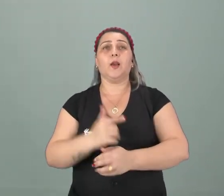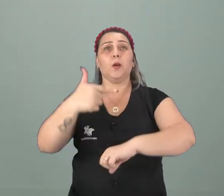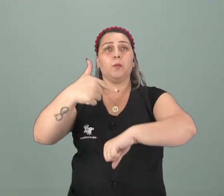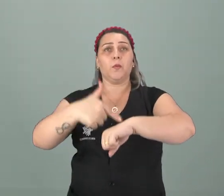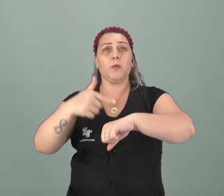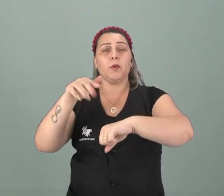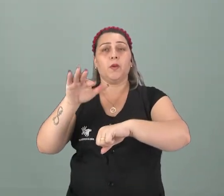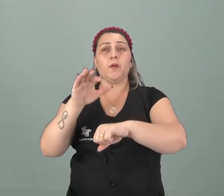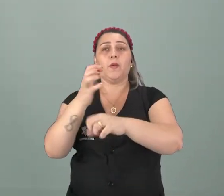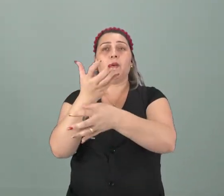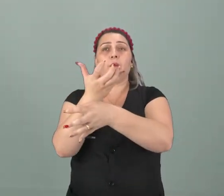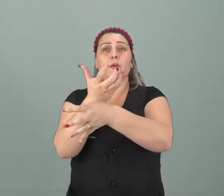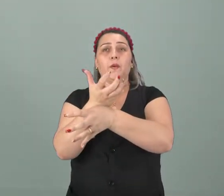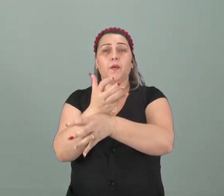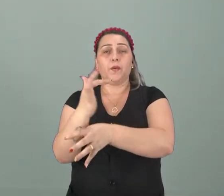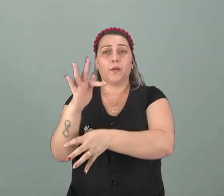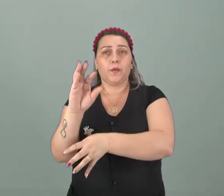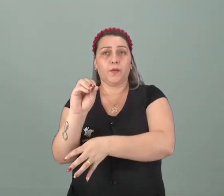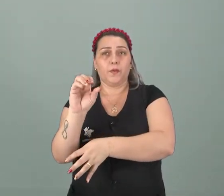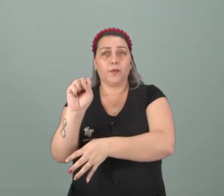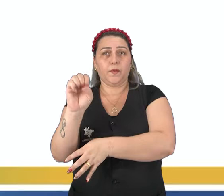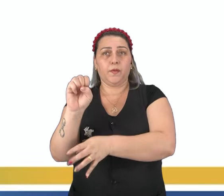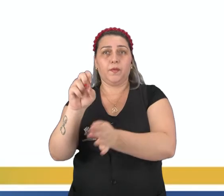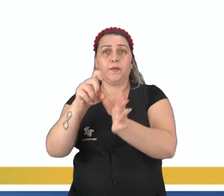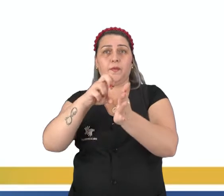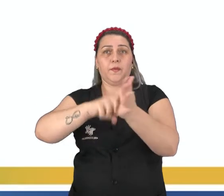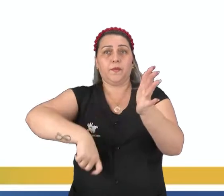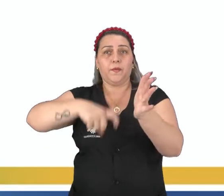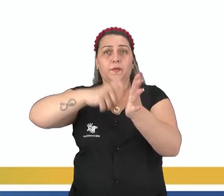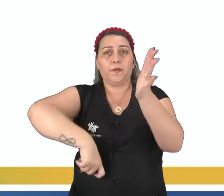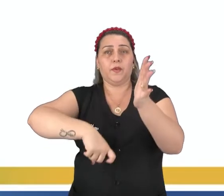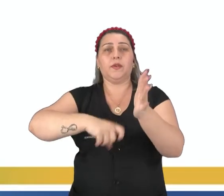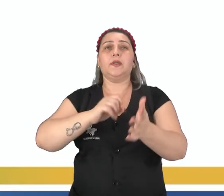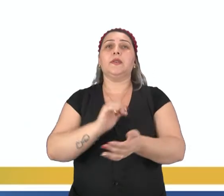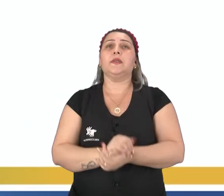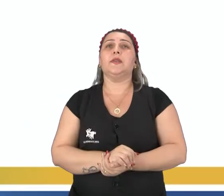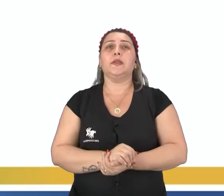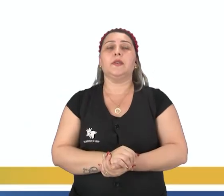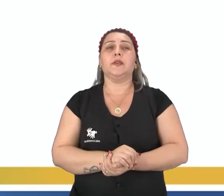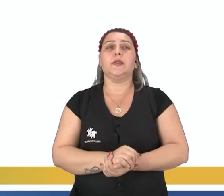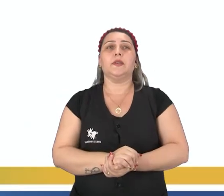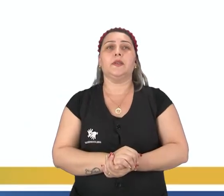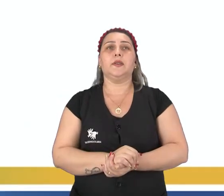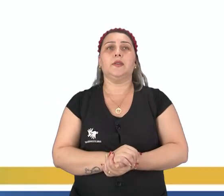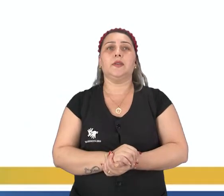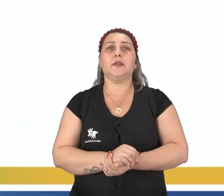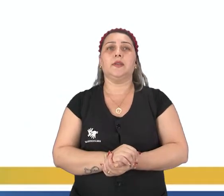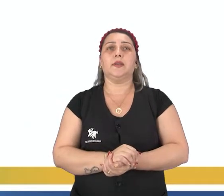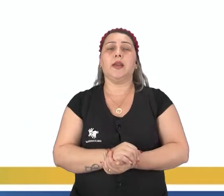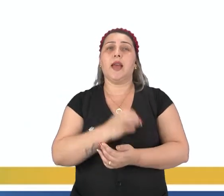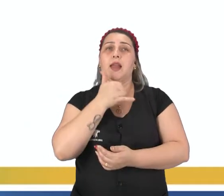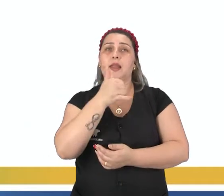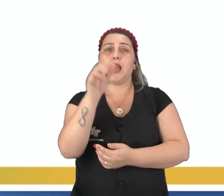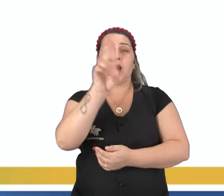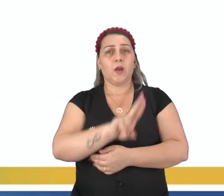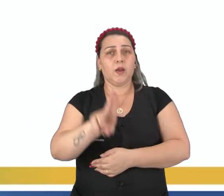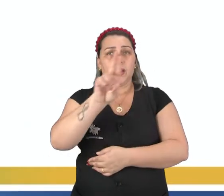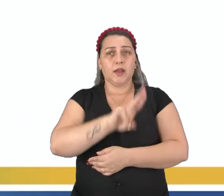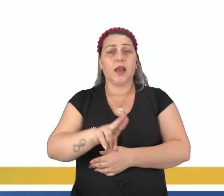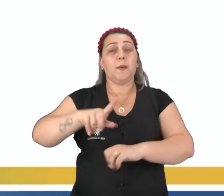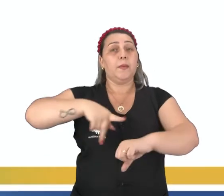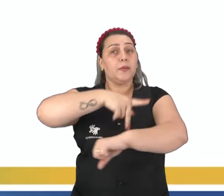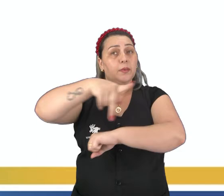Combustíveis fósseis, esse é muito falado, né? Os combustíveis fósseis, né, acaba que é a fonte de energia usada pela maioria